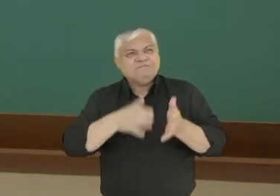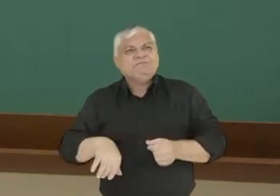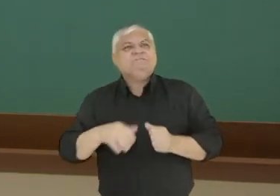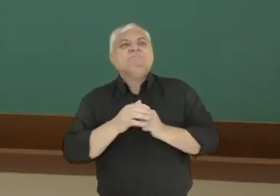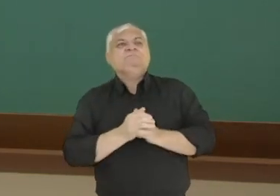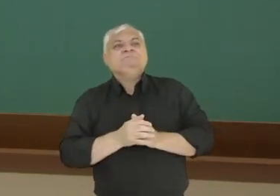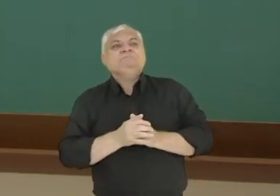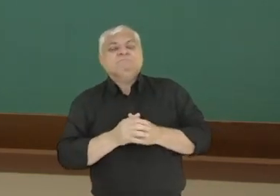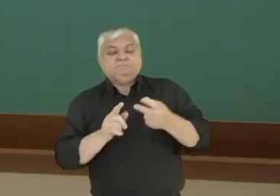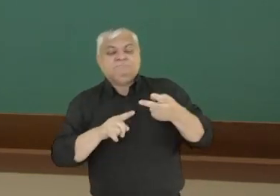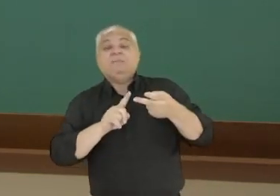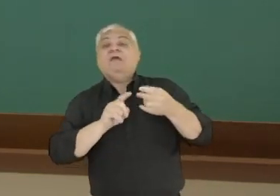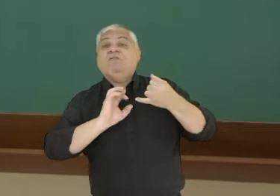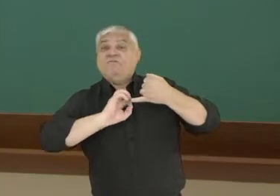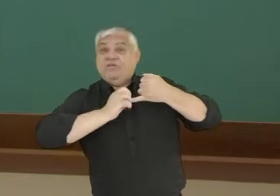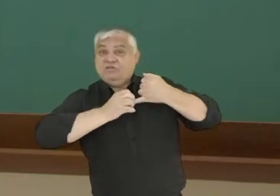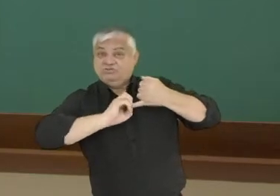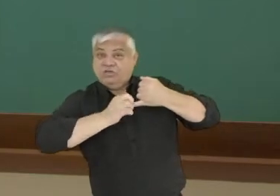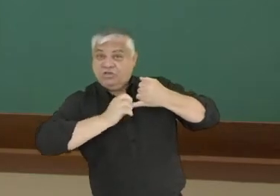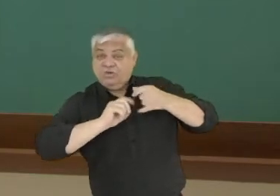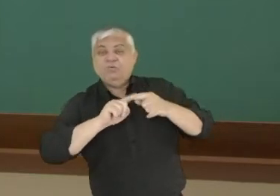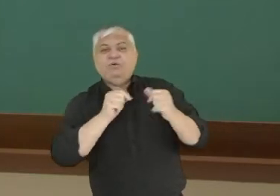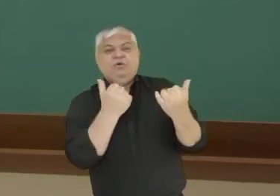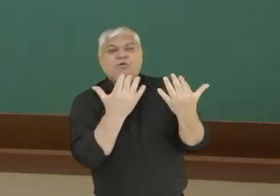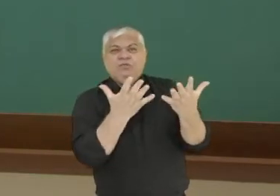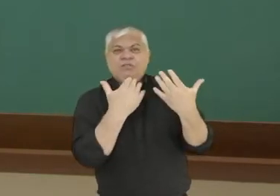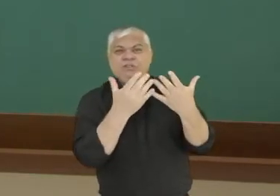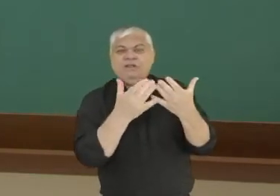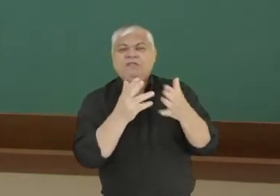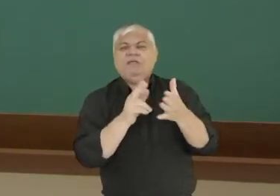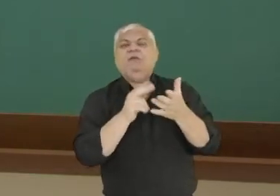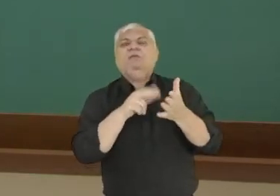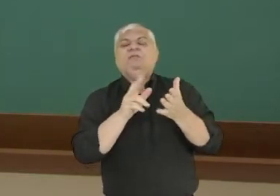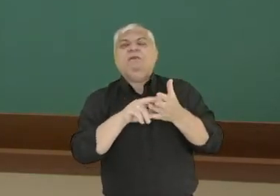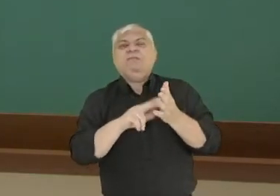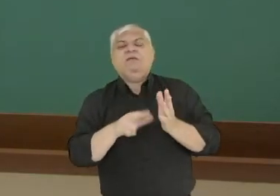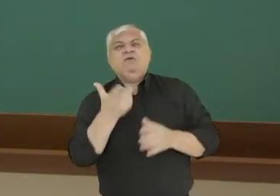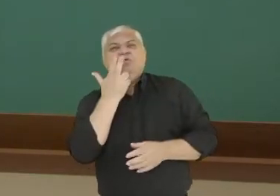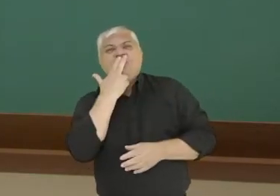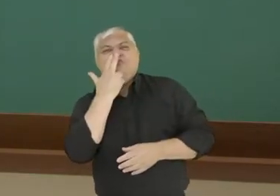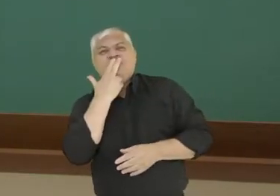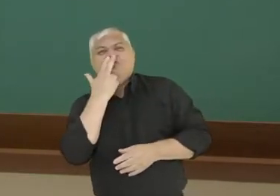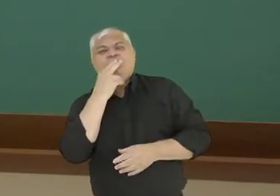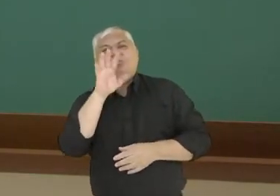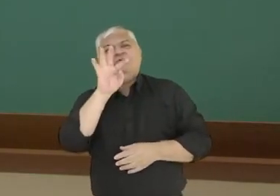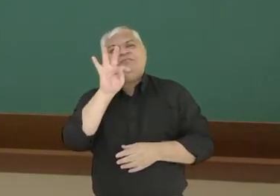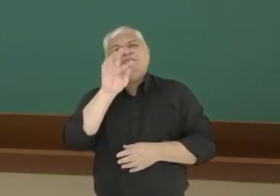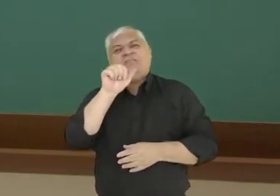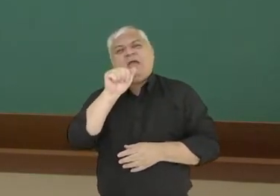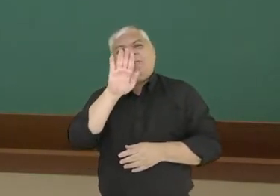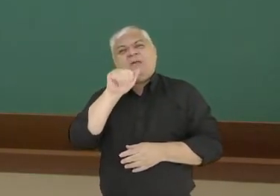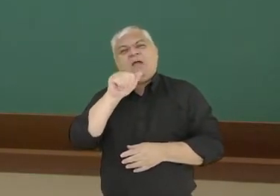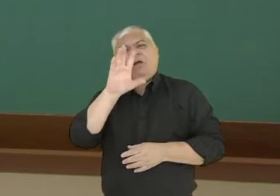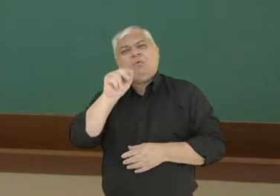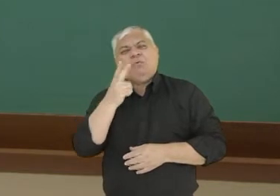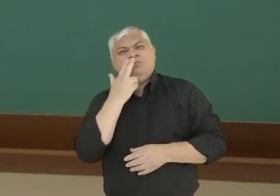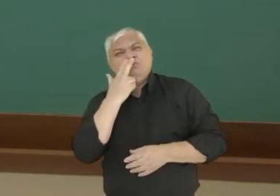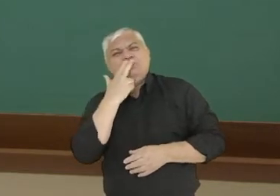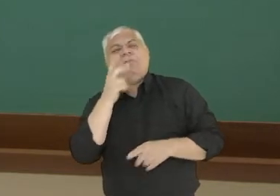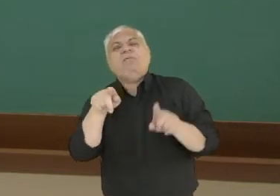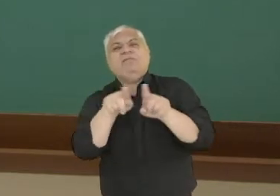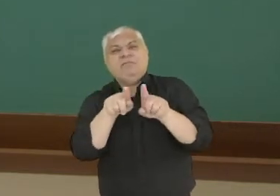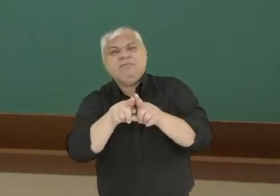também o feijão o trigo o tabaco são itens produzidos em Santa Catarina ali fazem parte da atividade